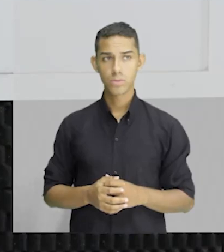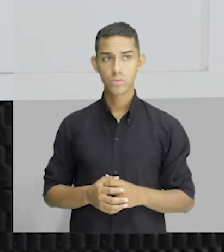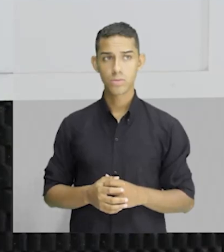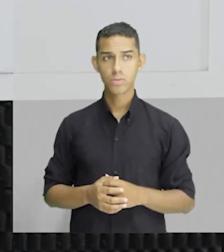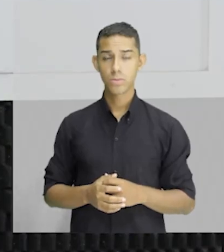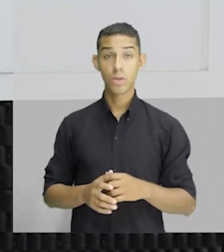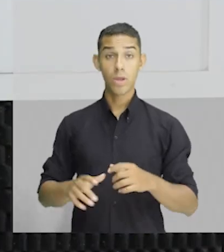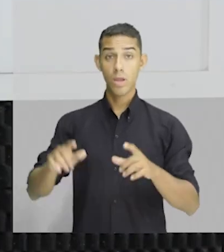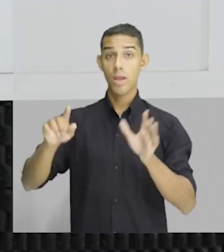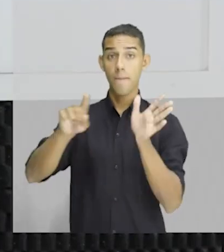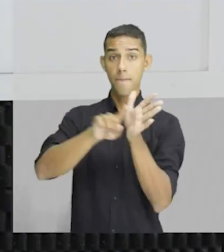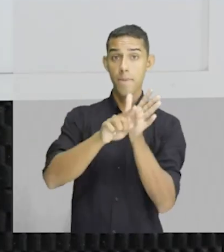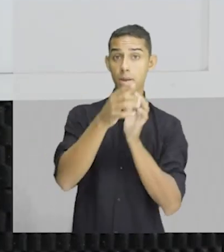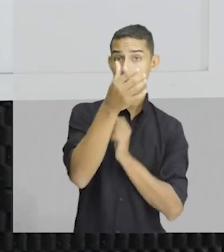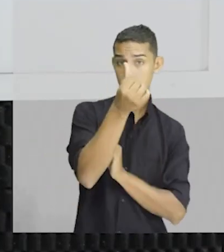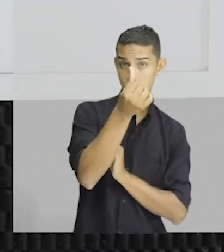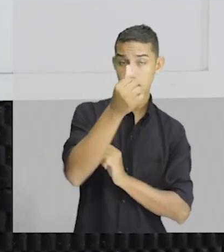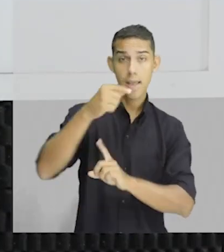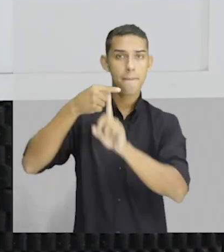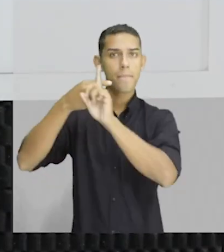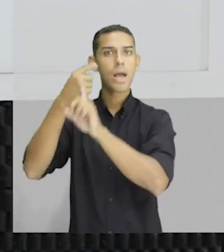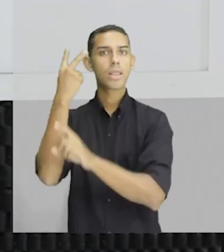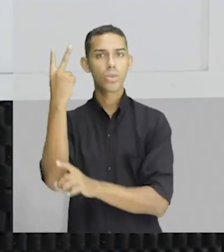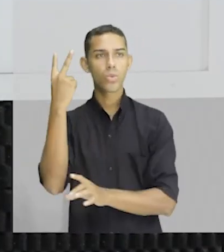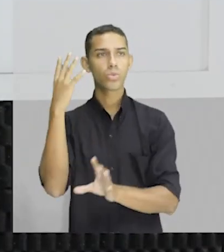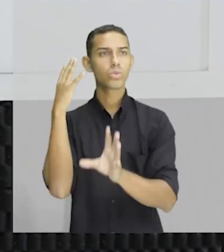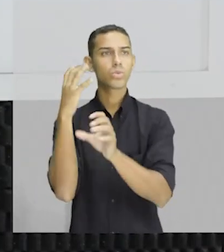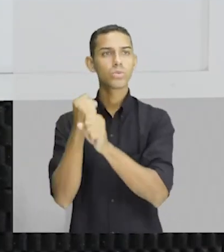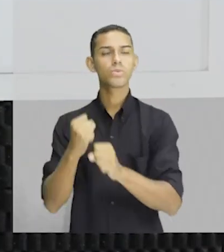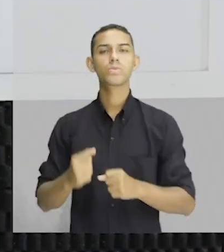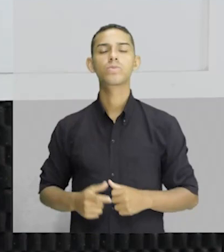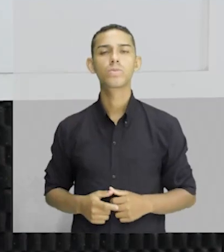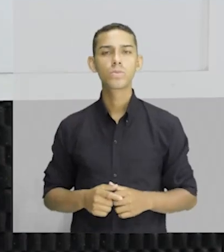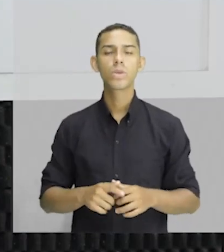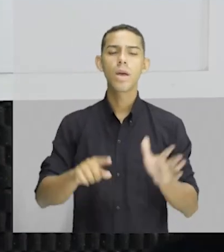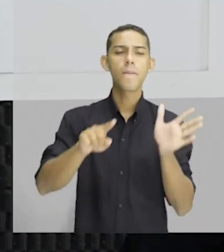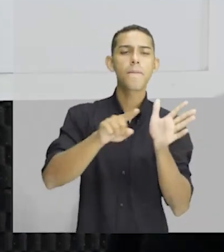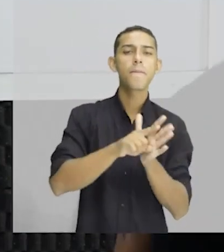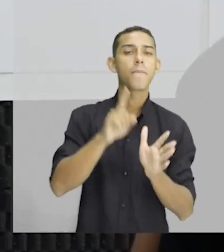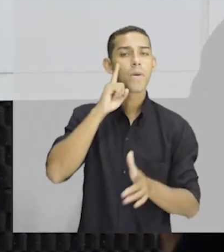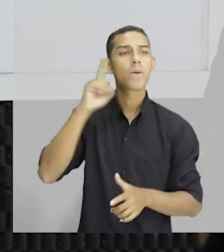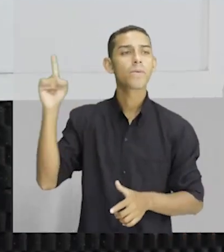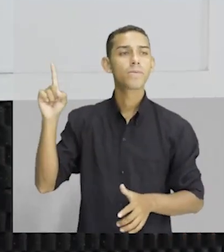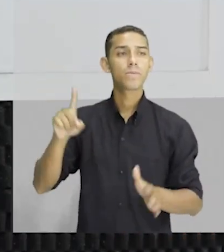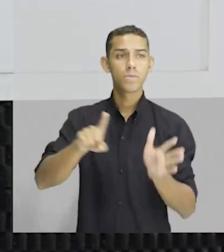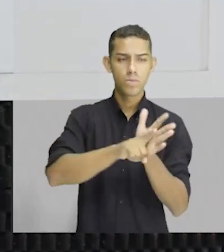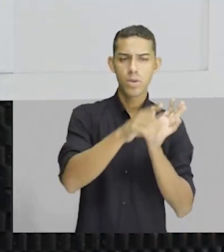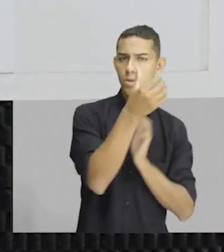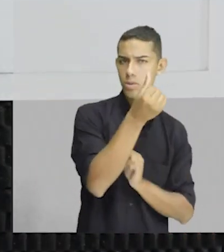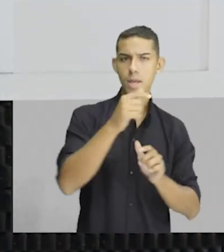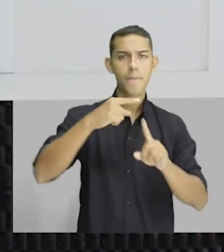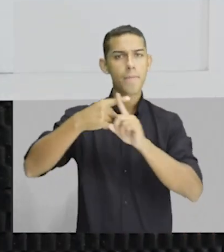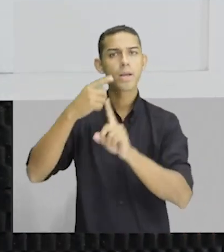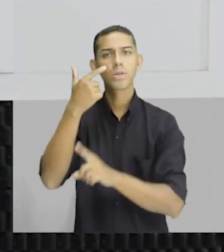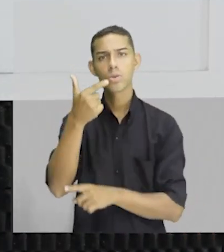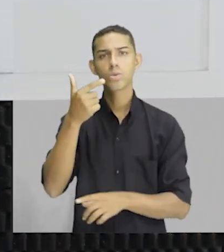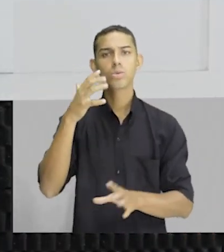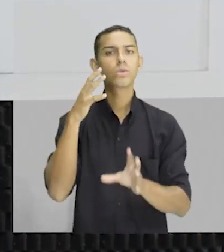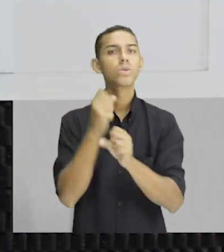turma. Porque a vírgula veio uma casa, 2 casas. Então, mais 2 lá. Então, menos 6 mais